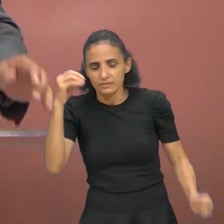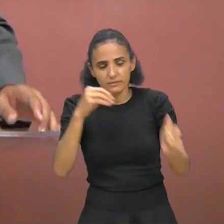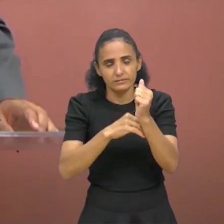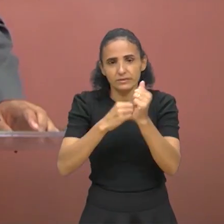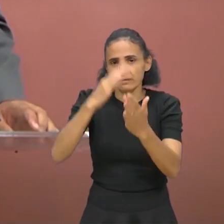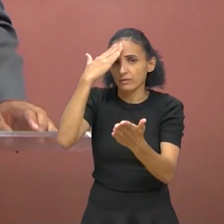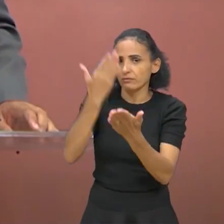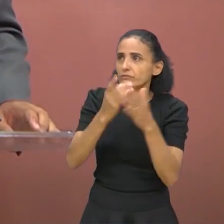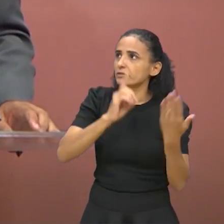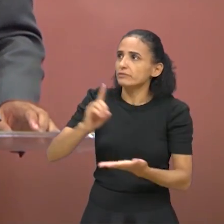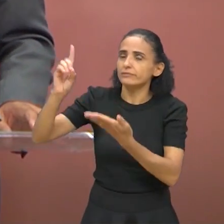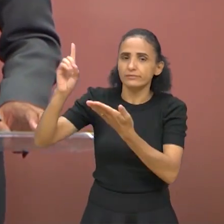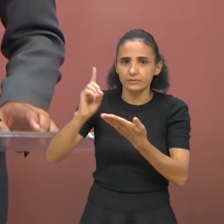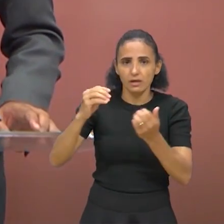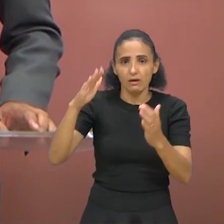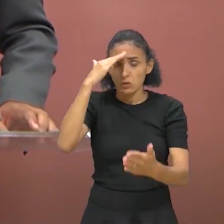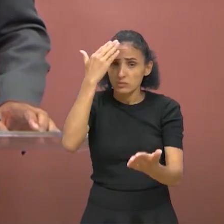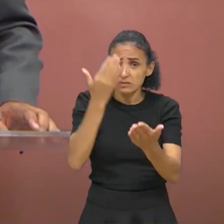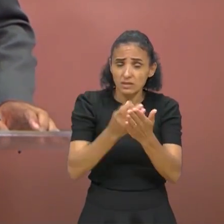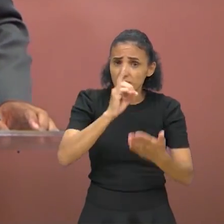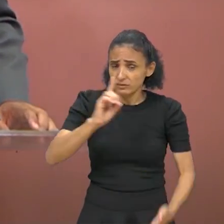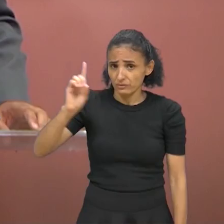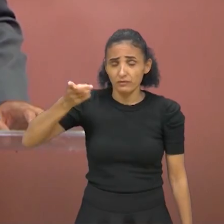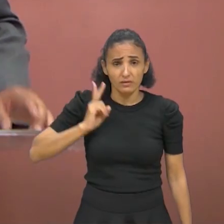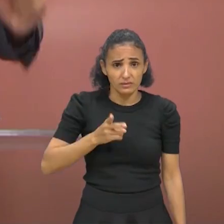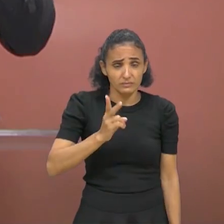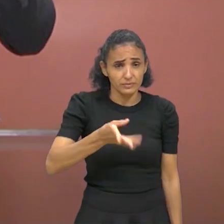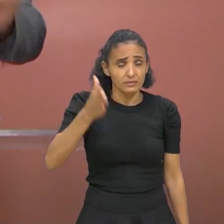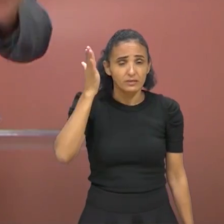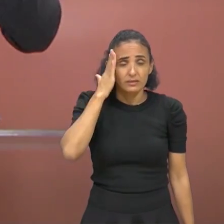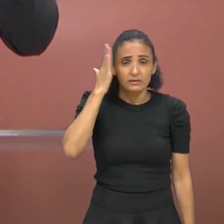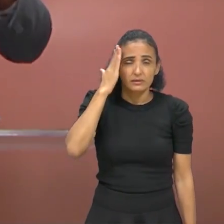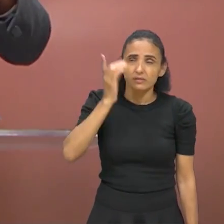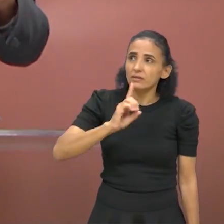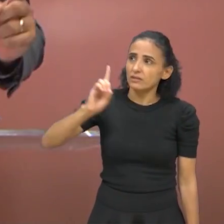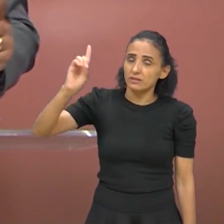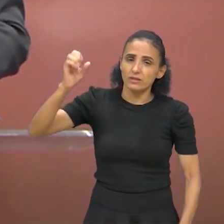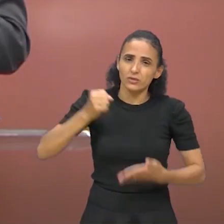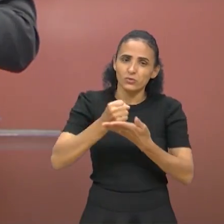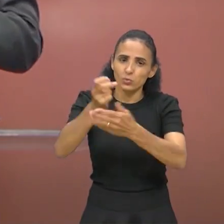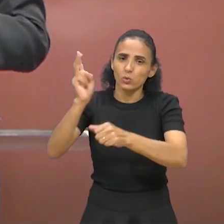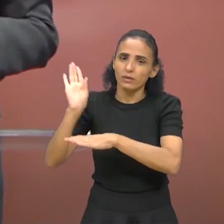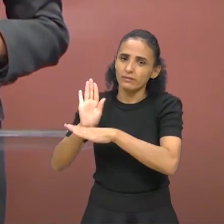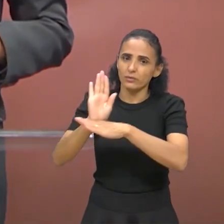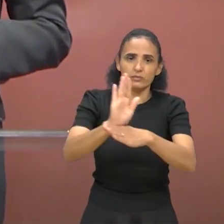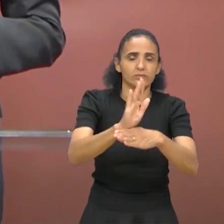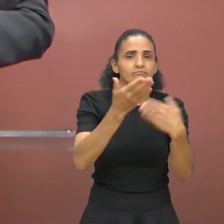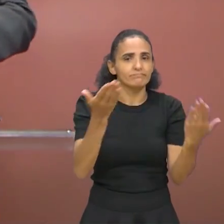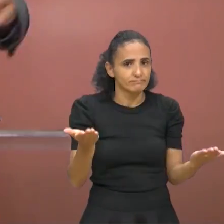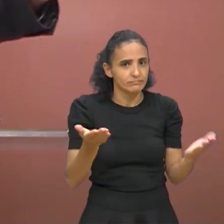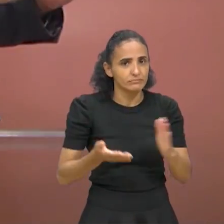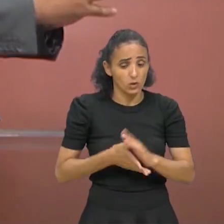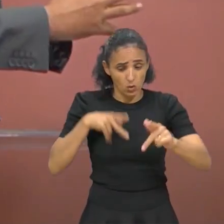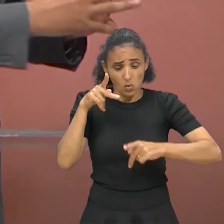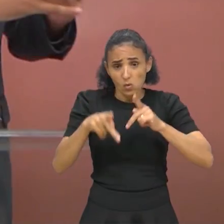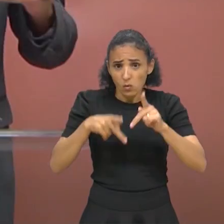Deus. O segredo está em entender que Deus está cuidando de tudo. Ora, quando o povo de